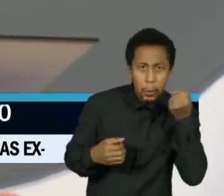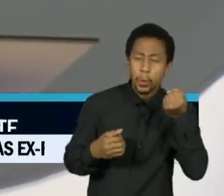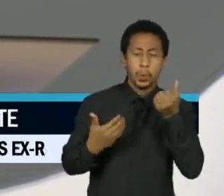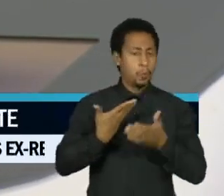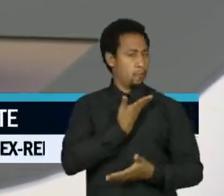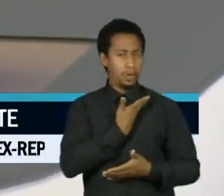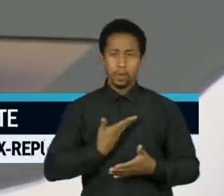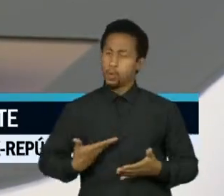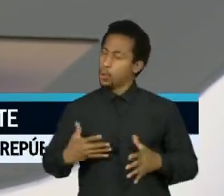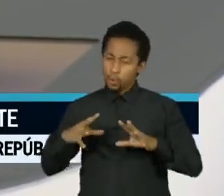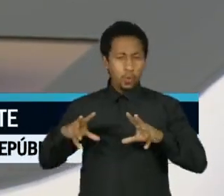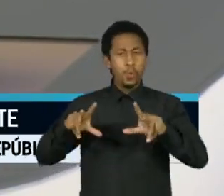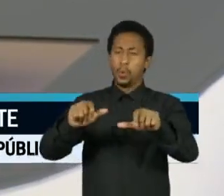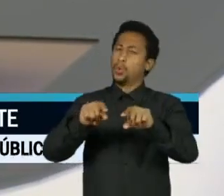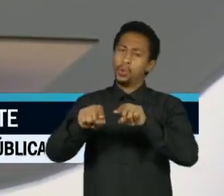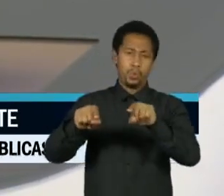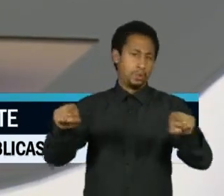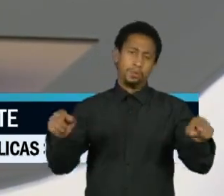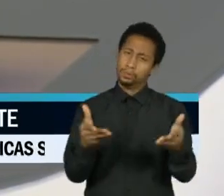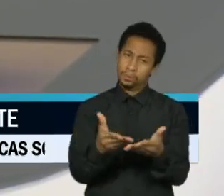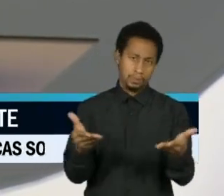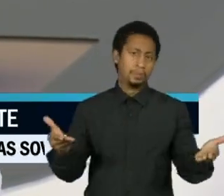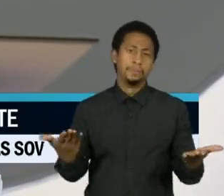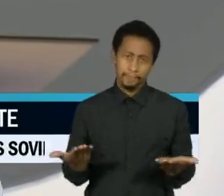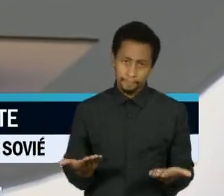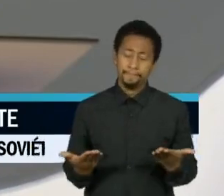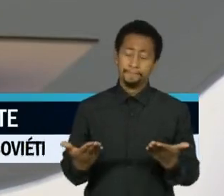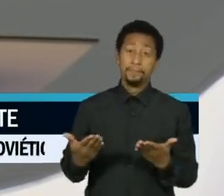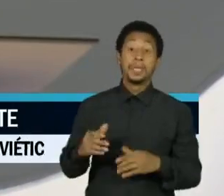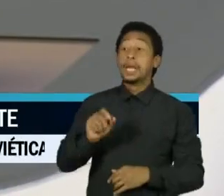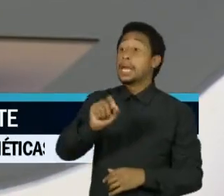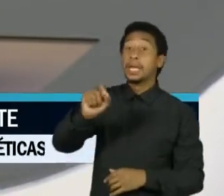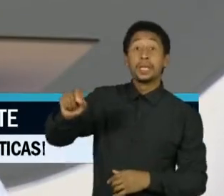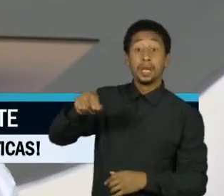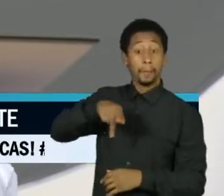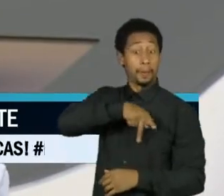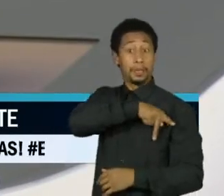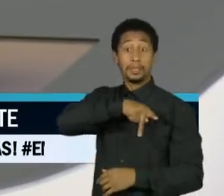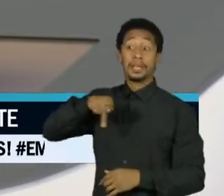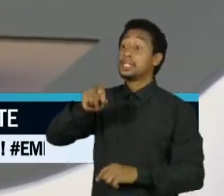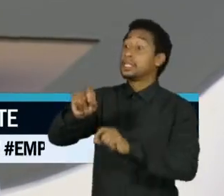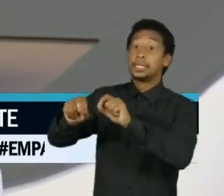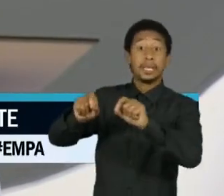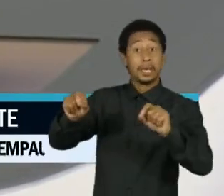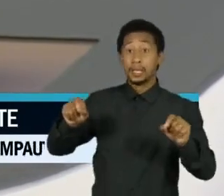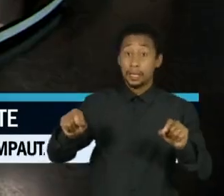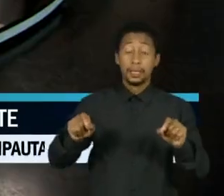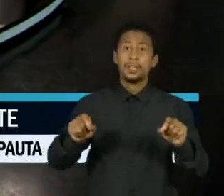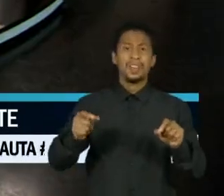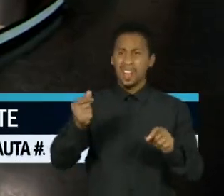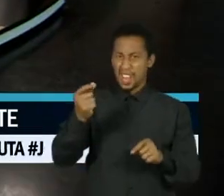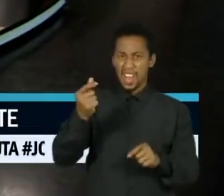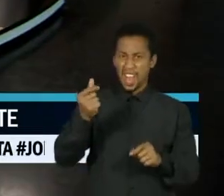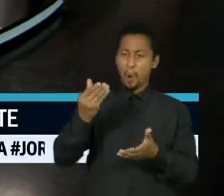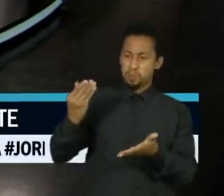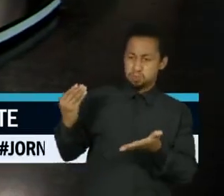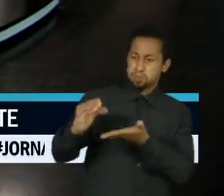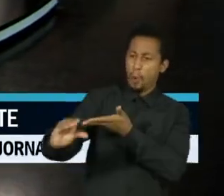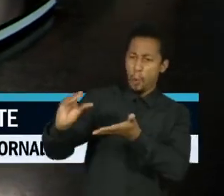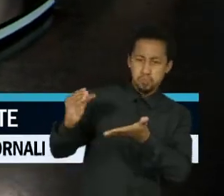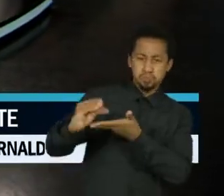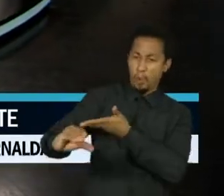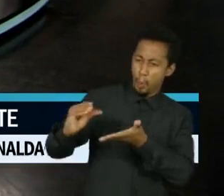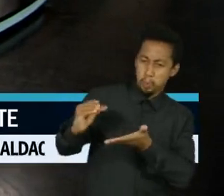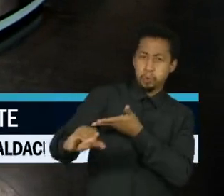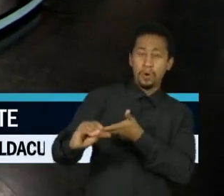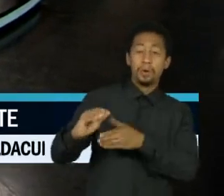na prática que o governo que está no poder vai gastar tudo que tem, o que não tem, em atitudes populistas